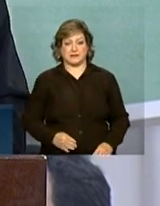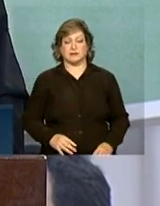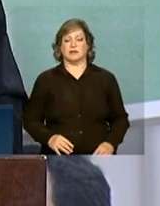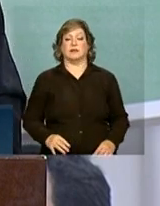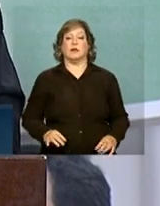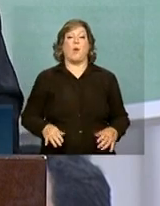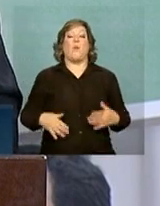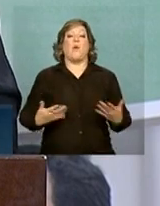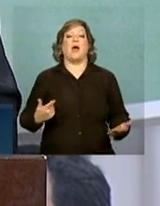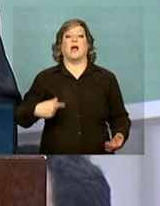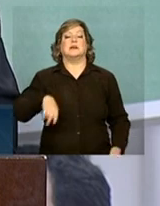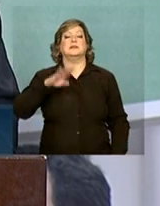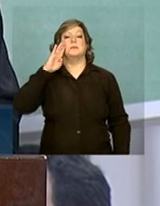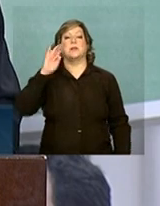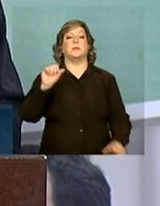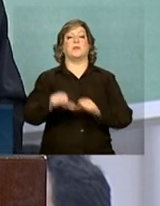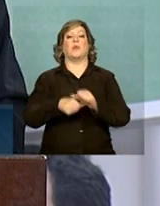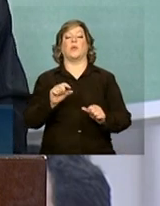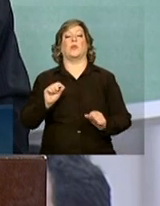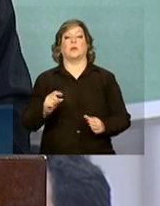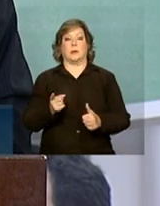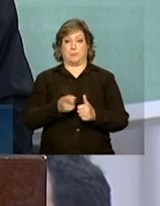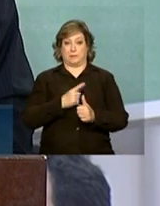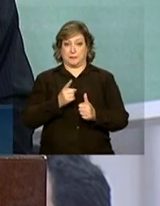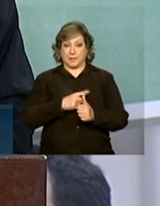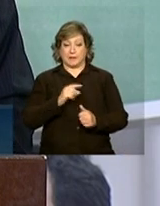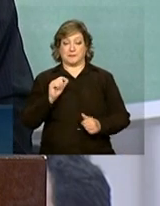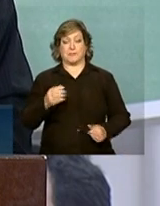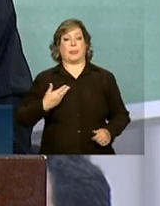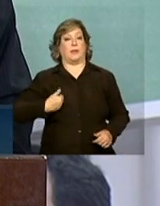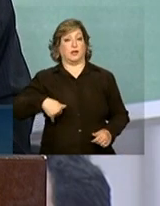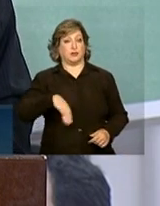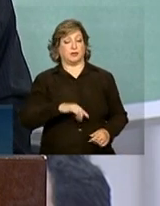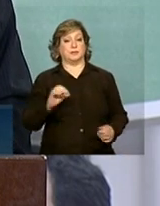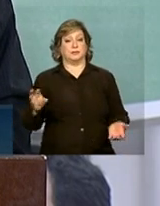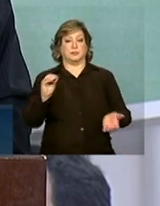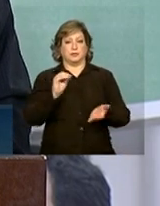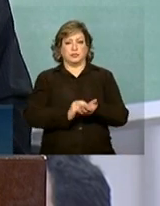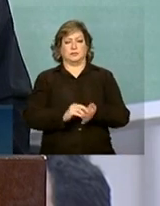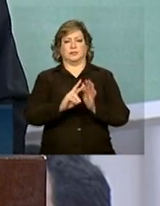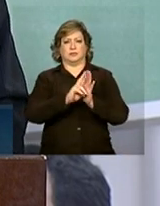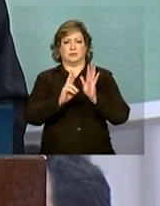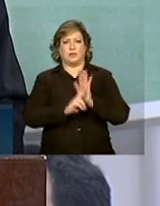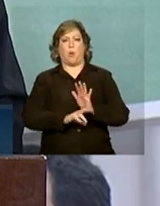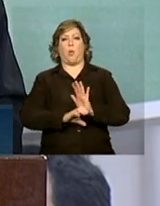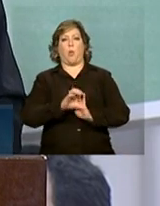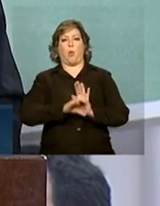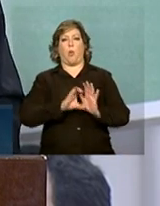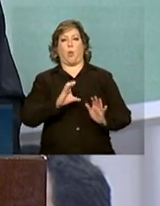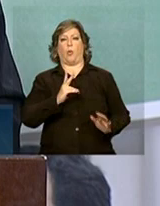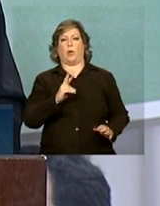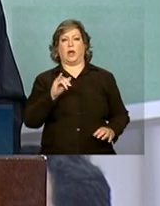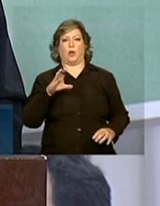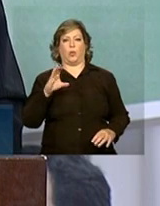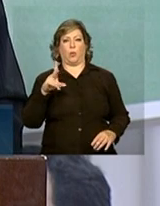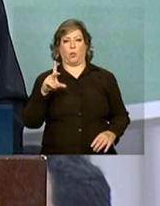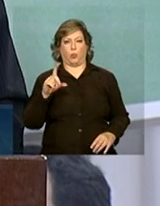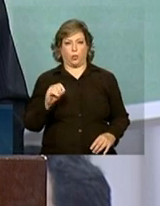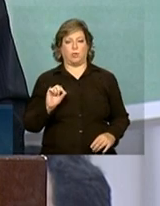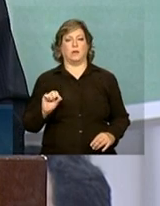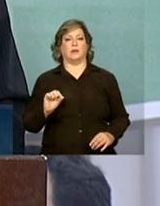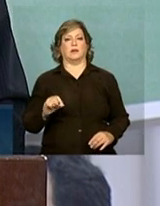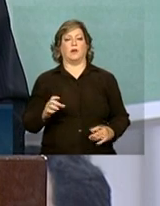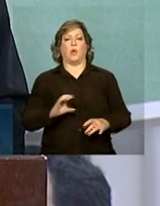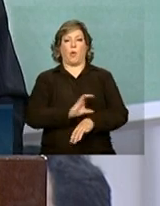são essas principais mudanças? A primeira, nós incorporamos as diretrizes curriculares dos cursos de graduação